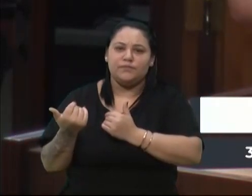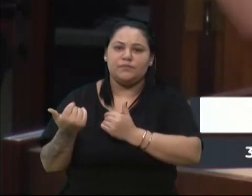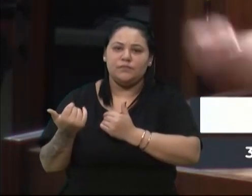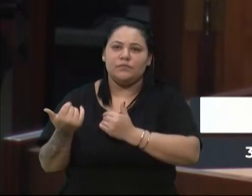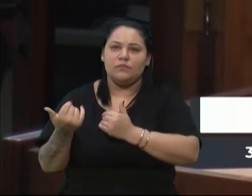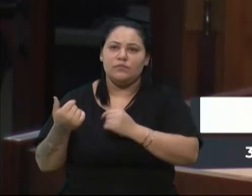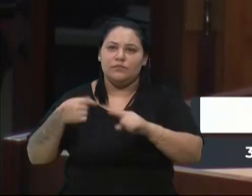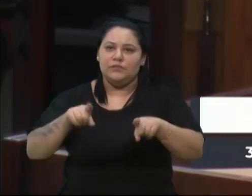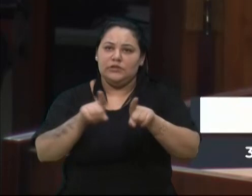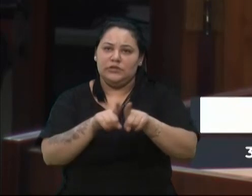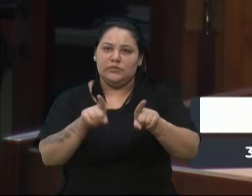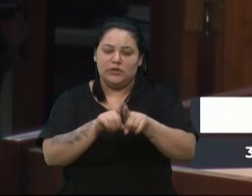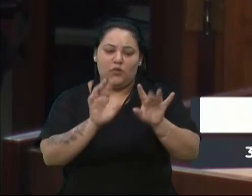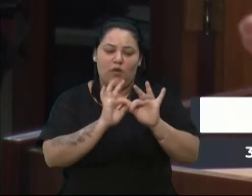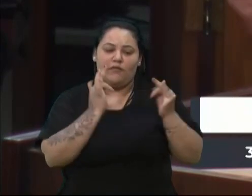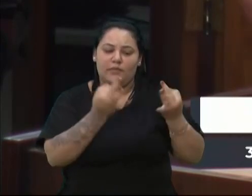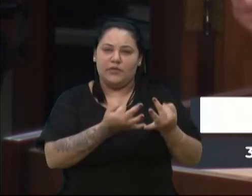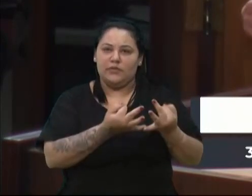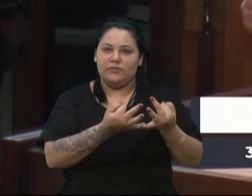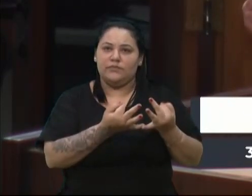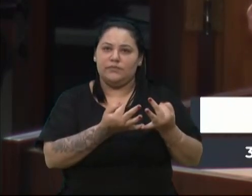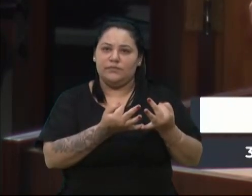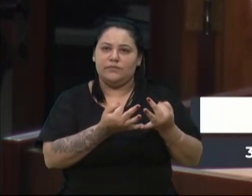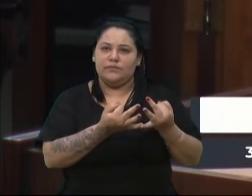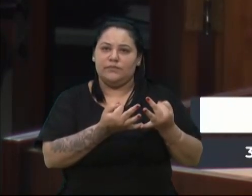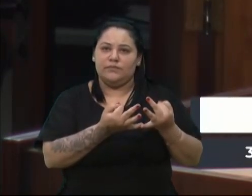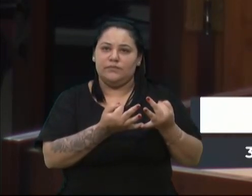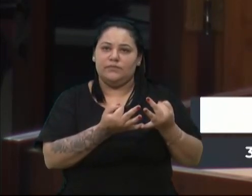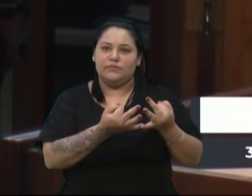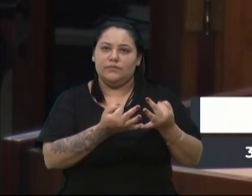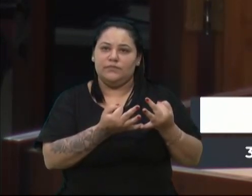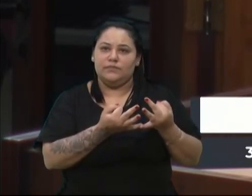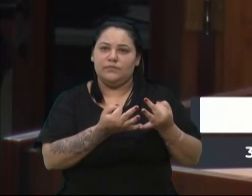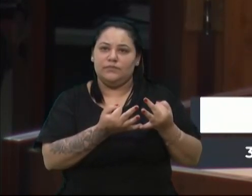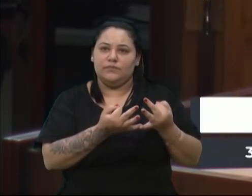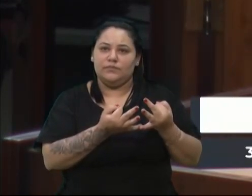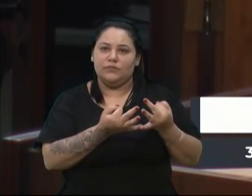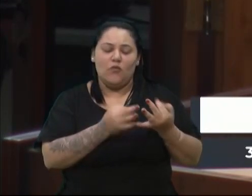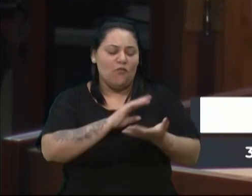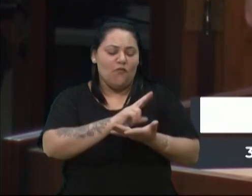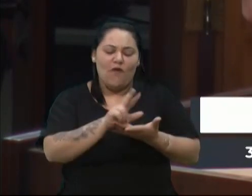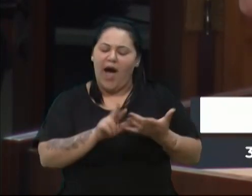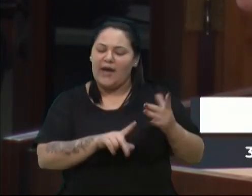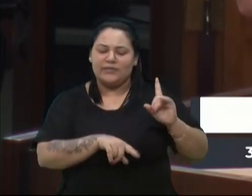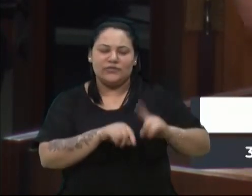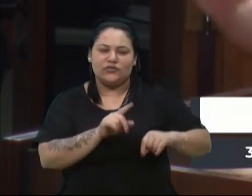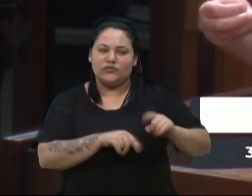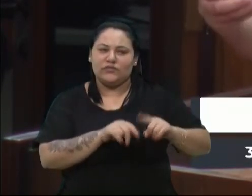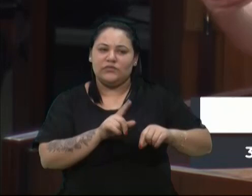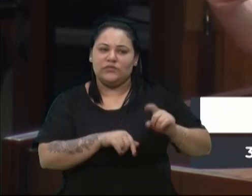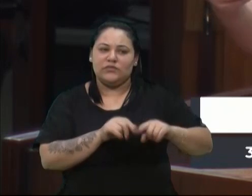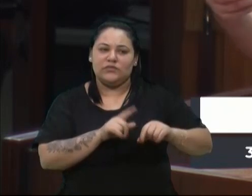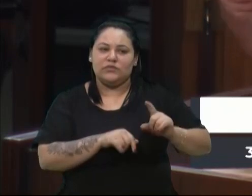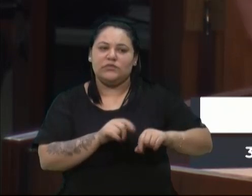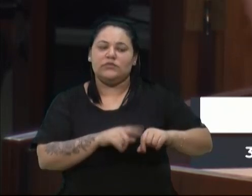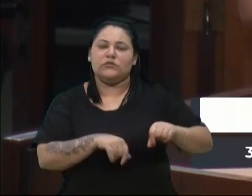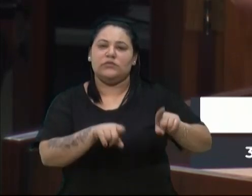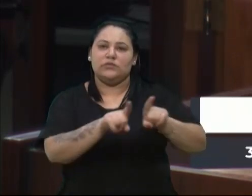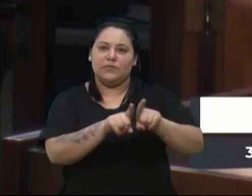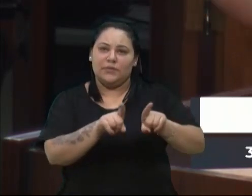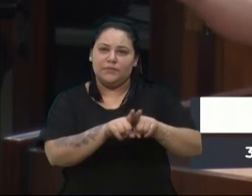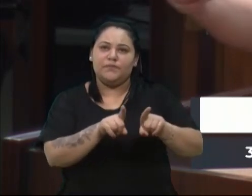também com os familiares, através de diversas ações que